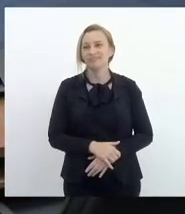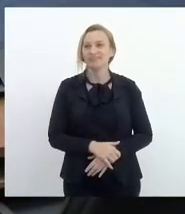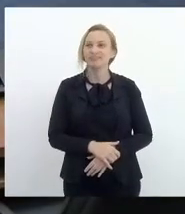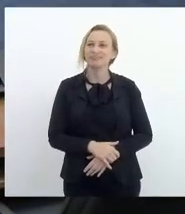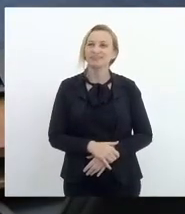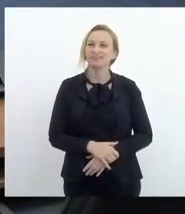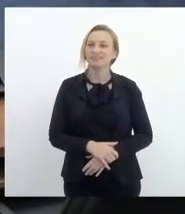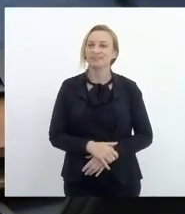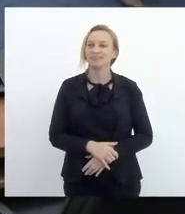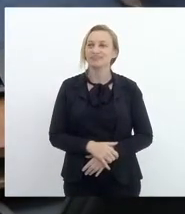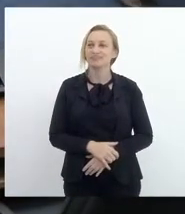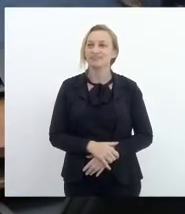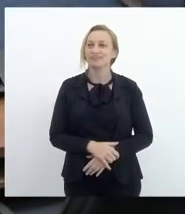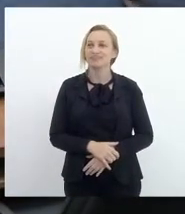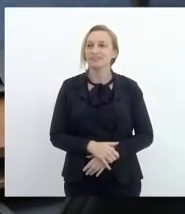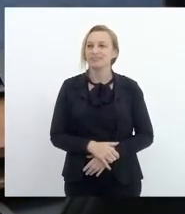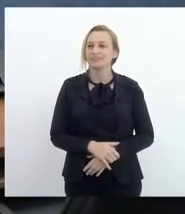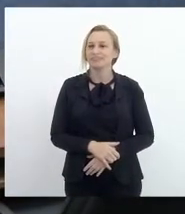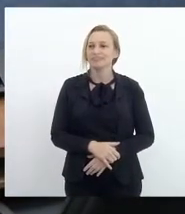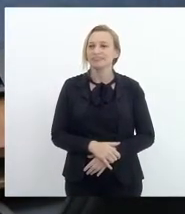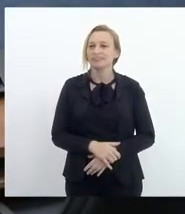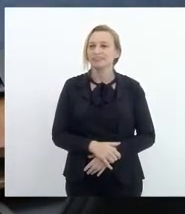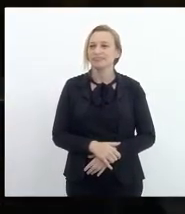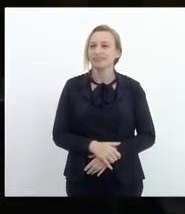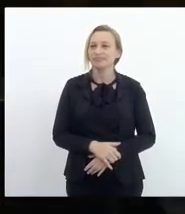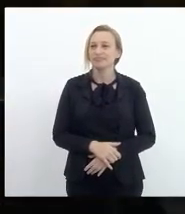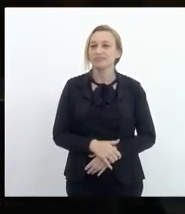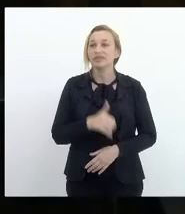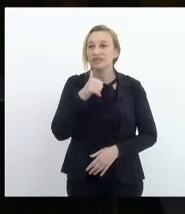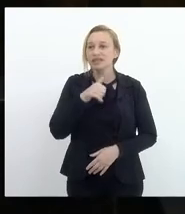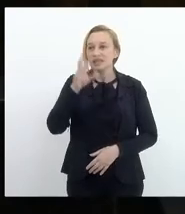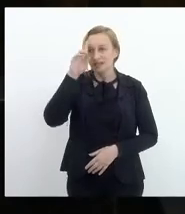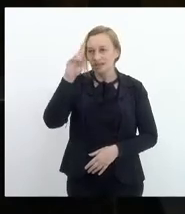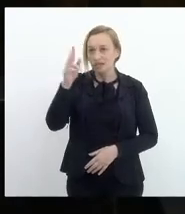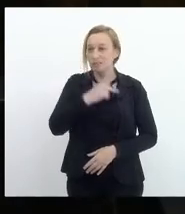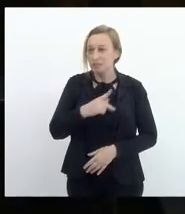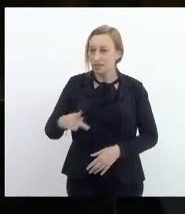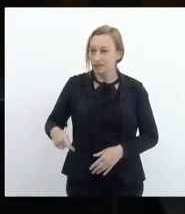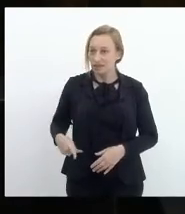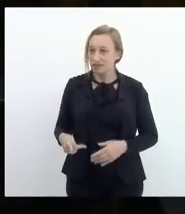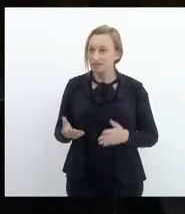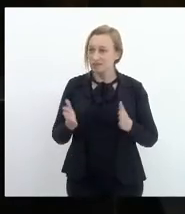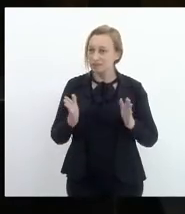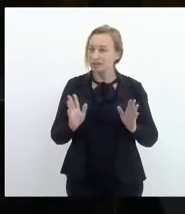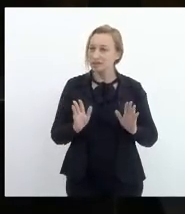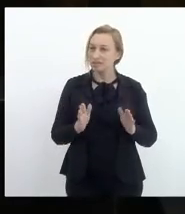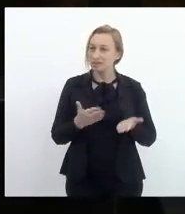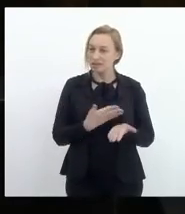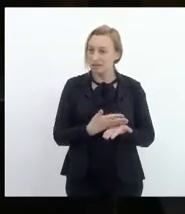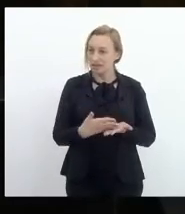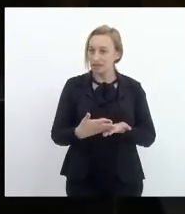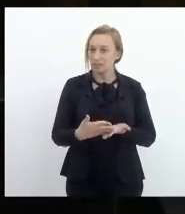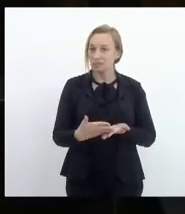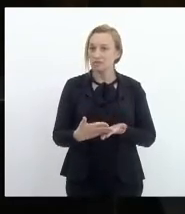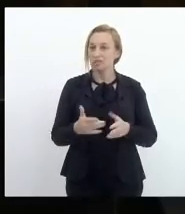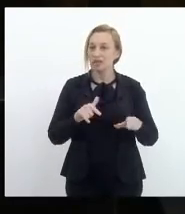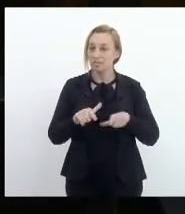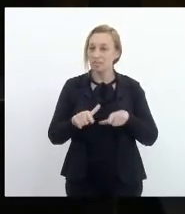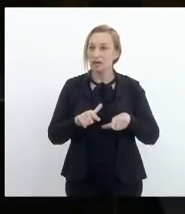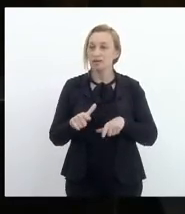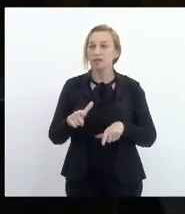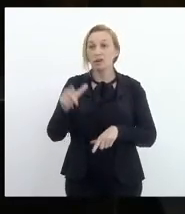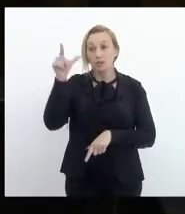E aí o xará presidente da associação Oi Lucinha e